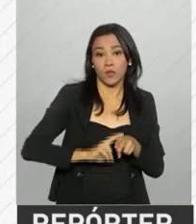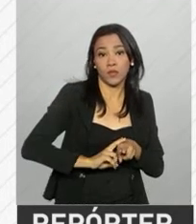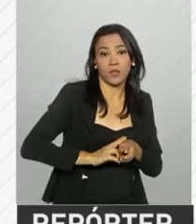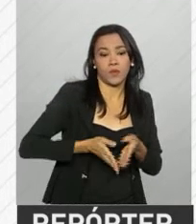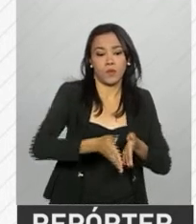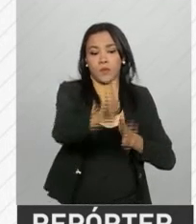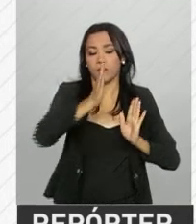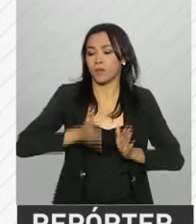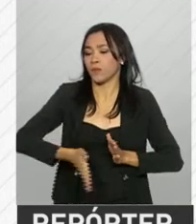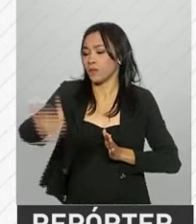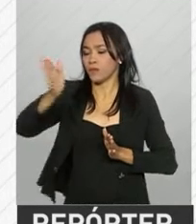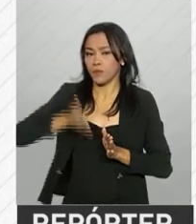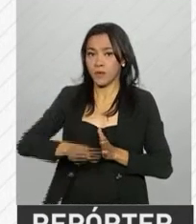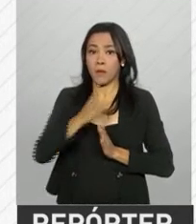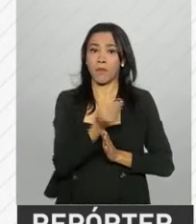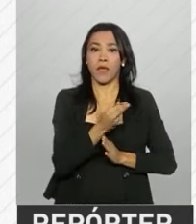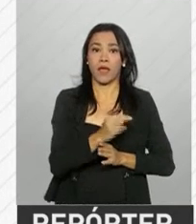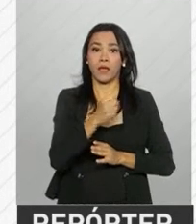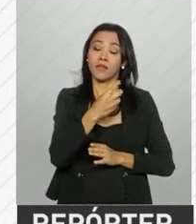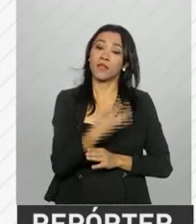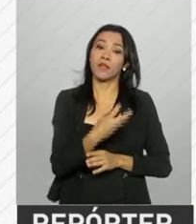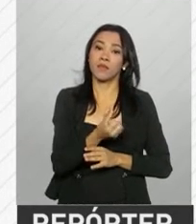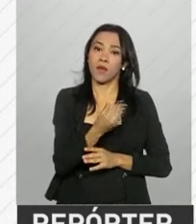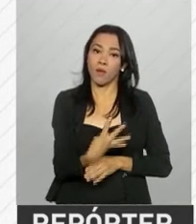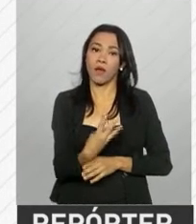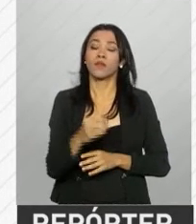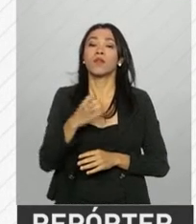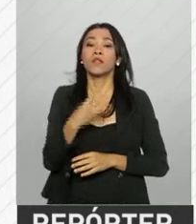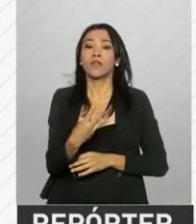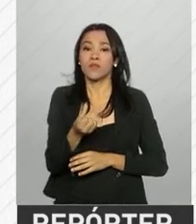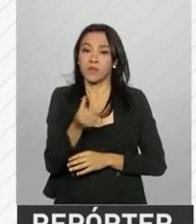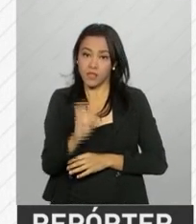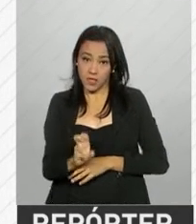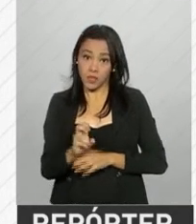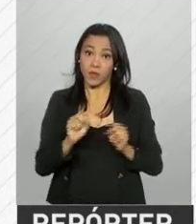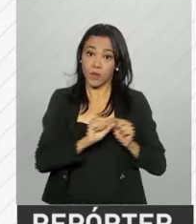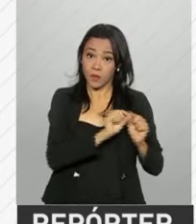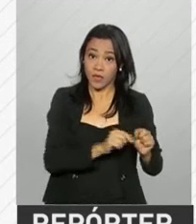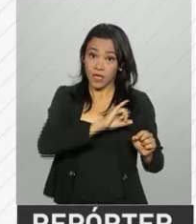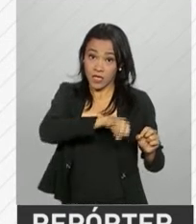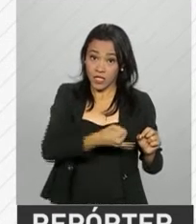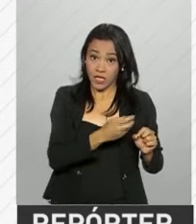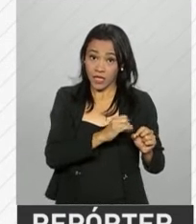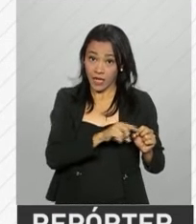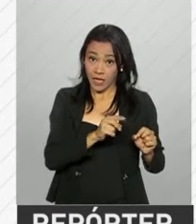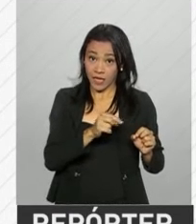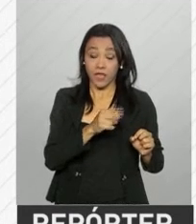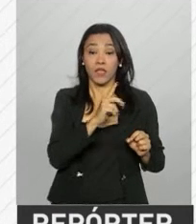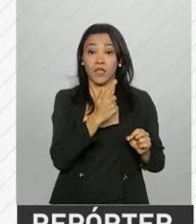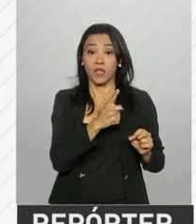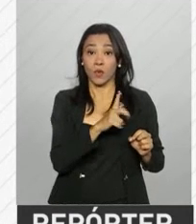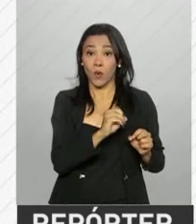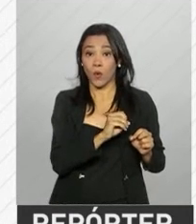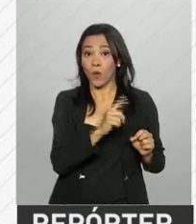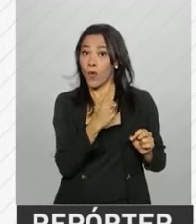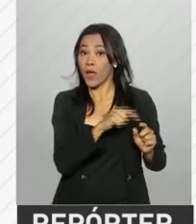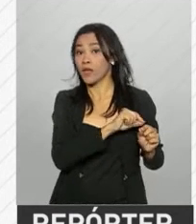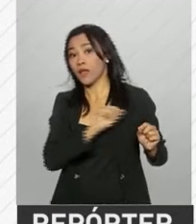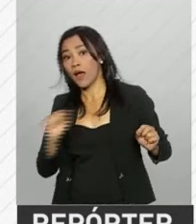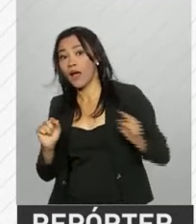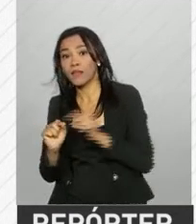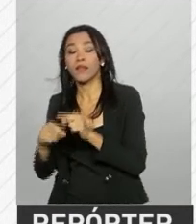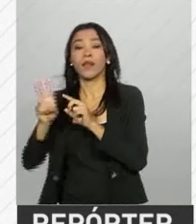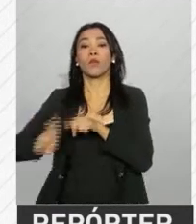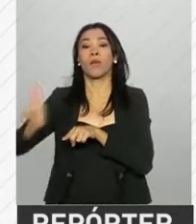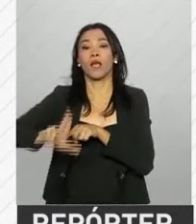concessões o trecho da br-364 e 365 que liga Jataí em Goiás a Uberlândia em Minas Gerais